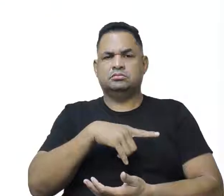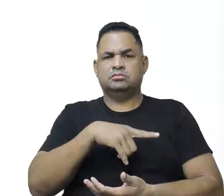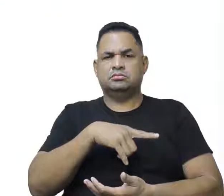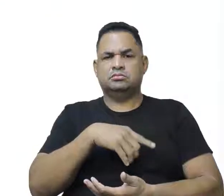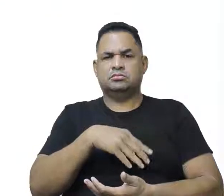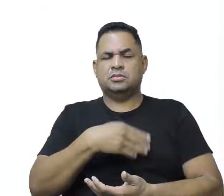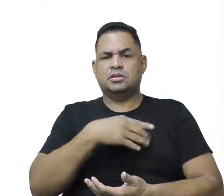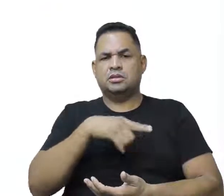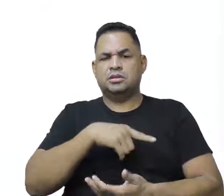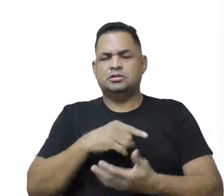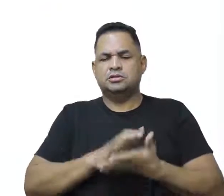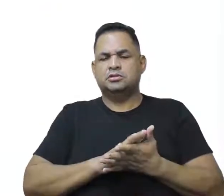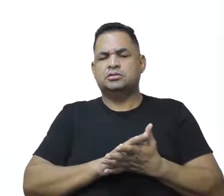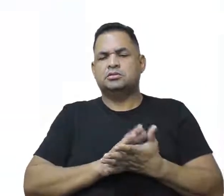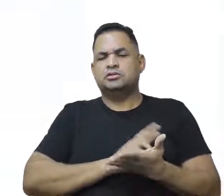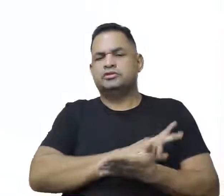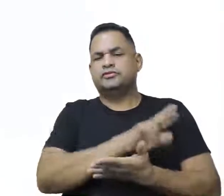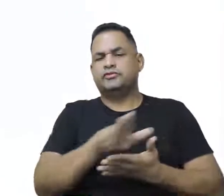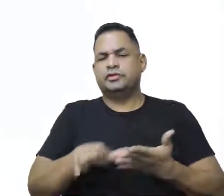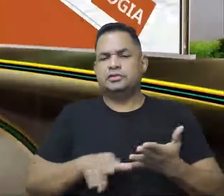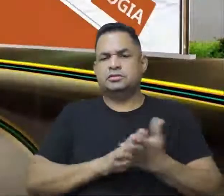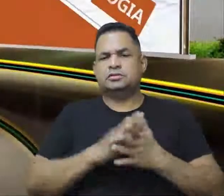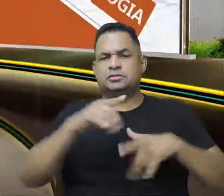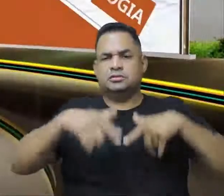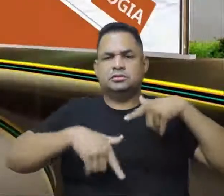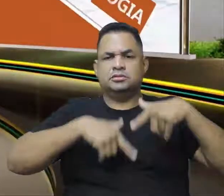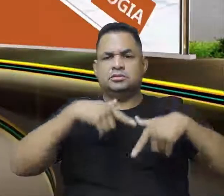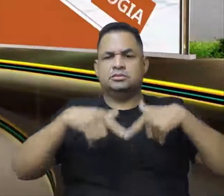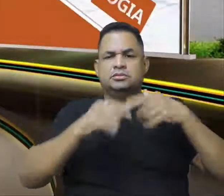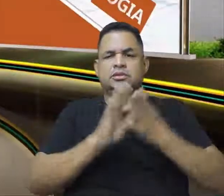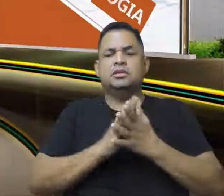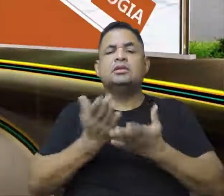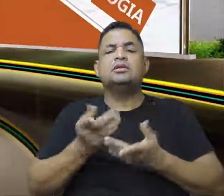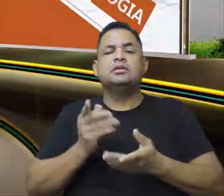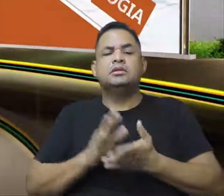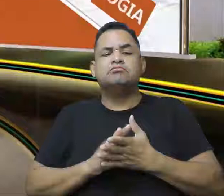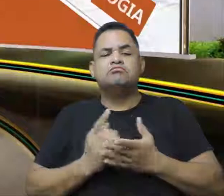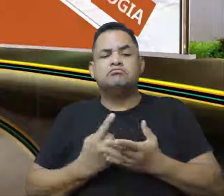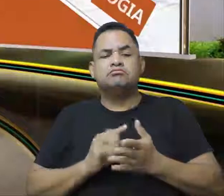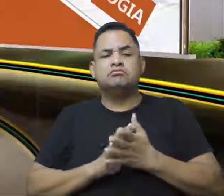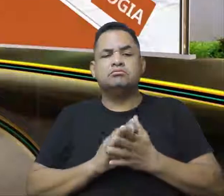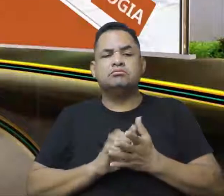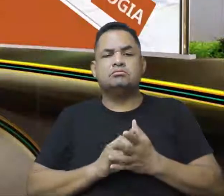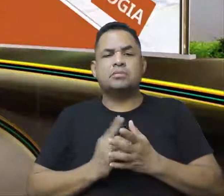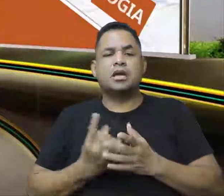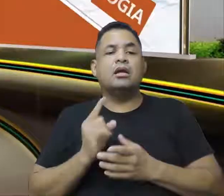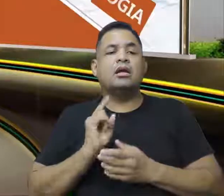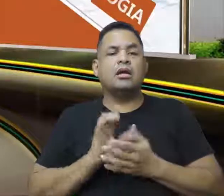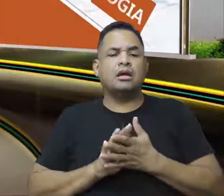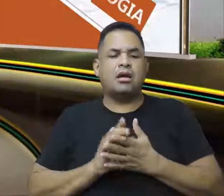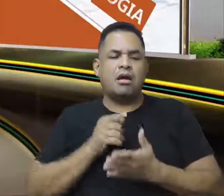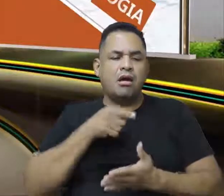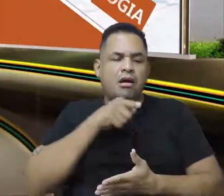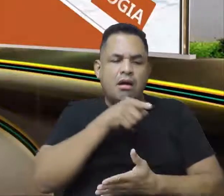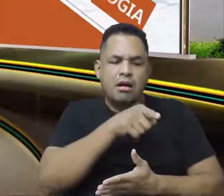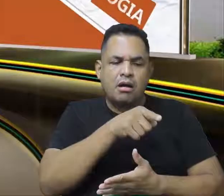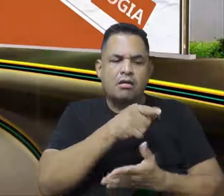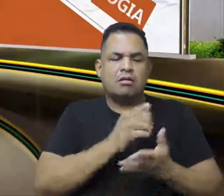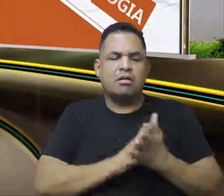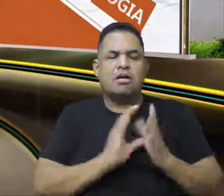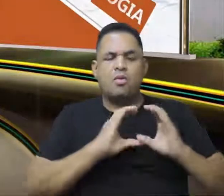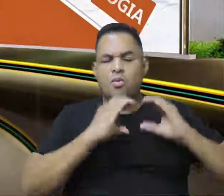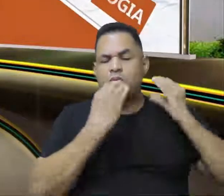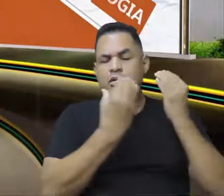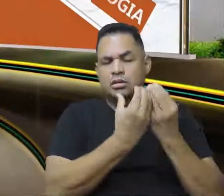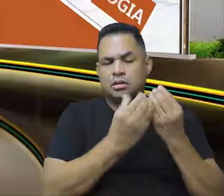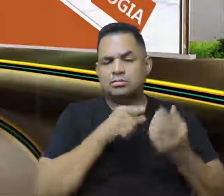vários trabalhos, né? Que ele ia em loco, né? Ele ia fazer estudos em loco, lá na comunidade de onde ele